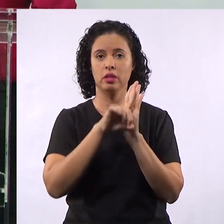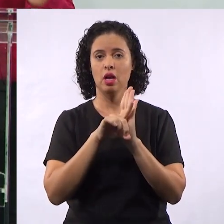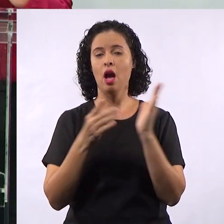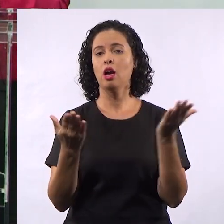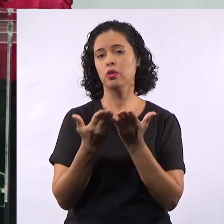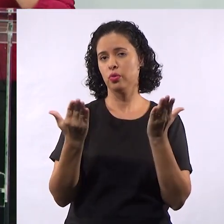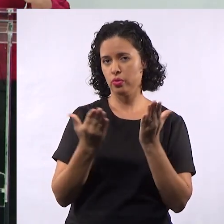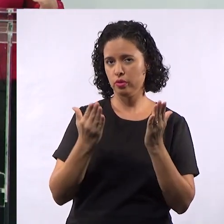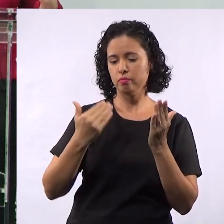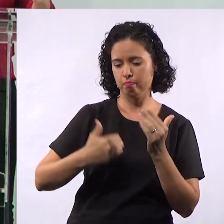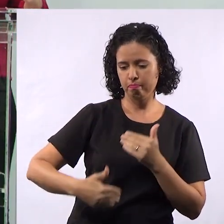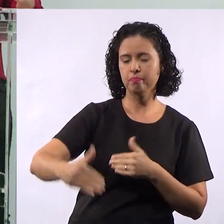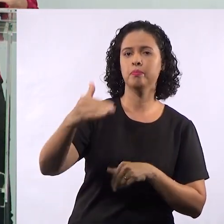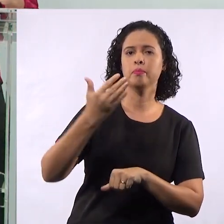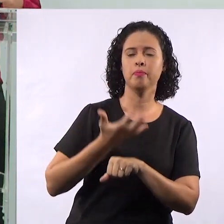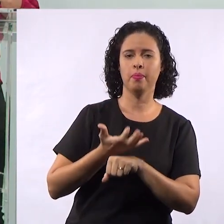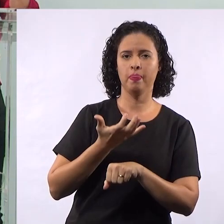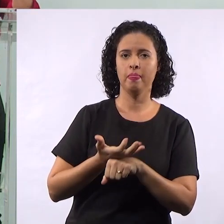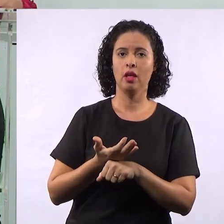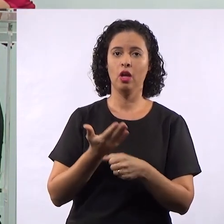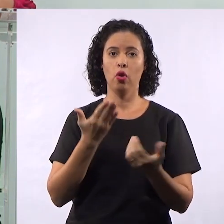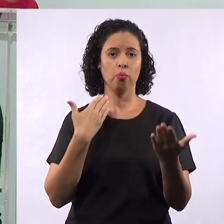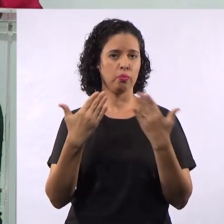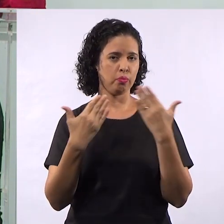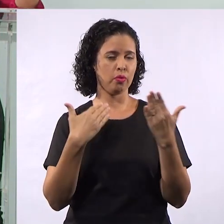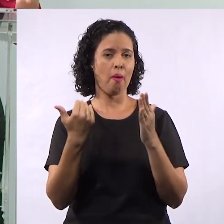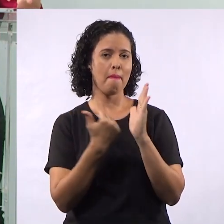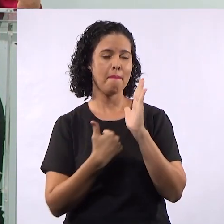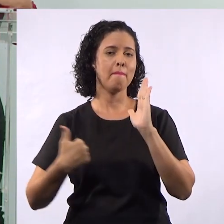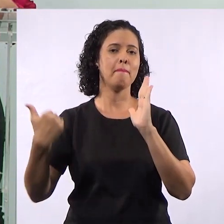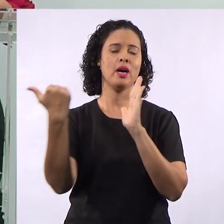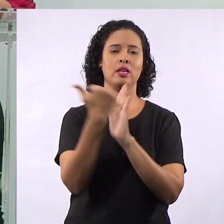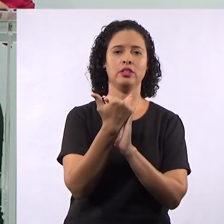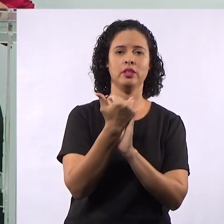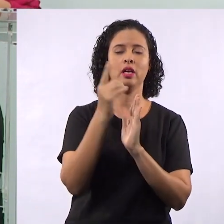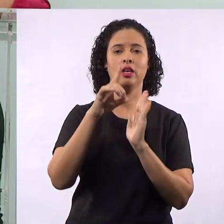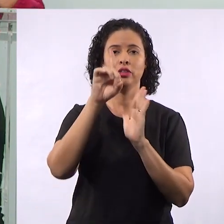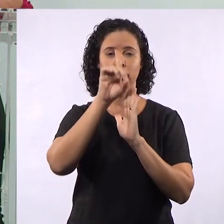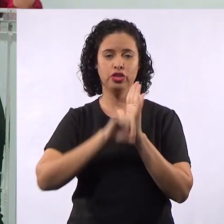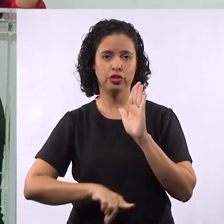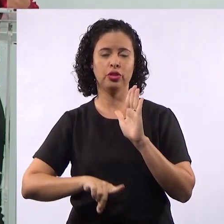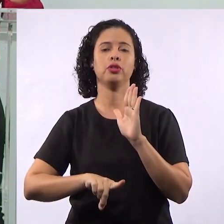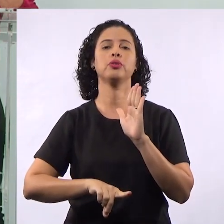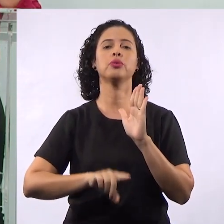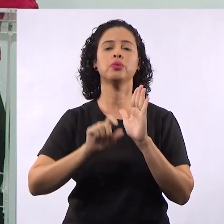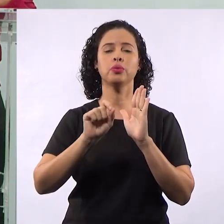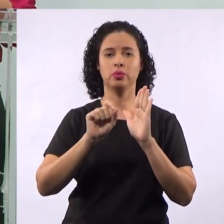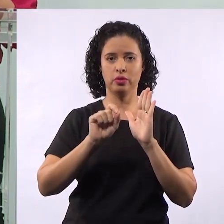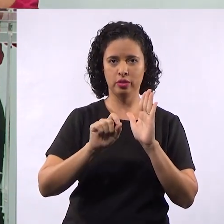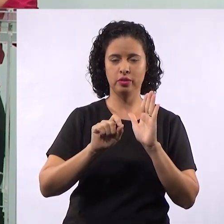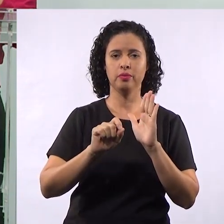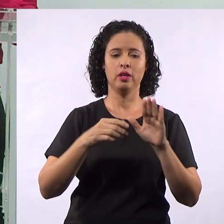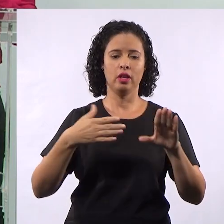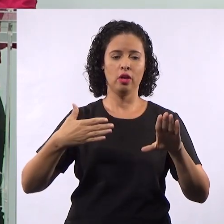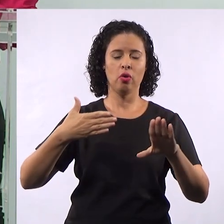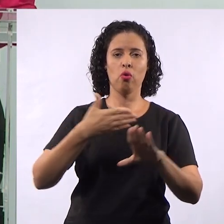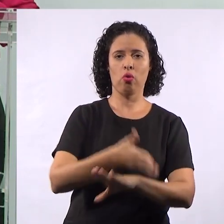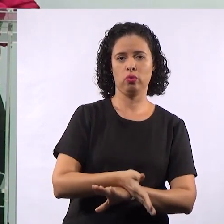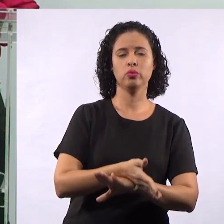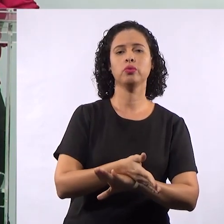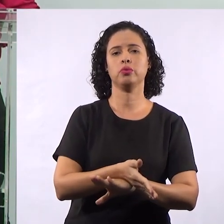dar continuidade na nossa disciplina e vamos conversar sobre o direito civil. É isso mesmo, vamos dar entrada agora no nosso Código de Direito